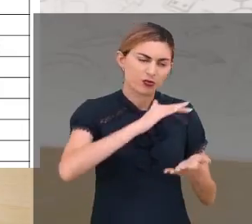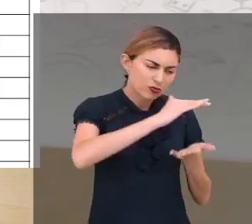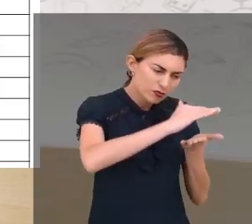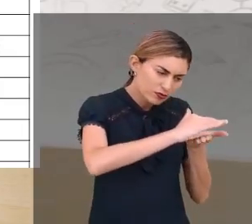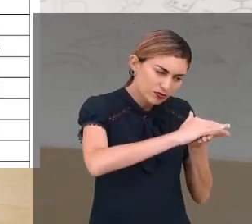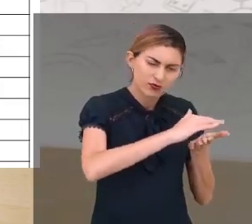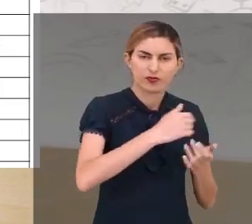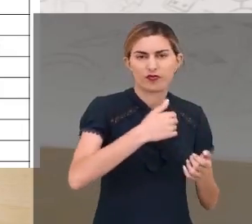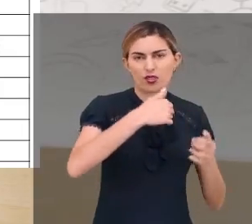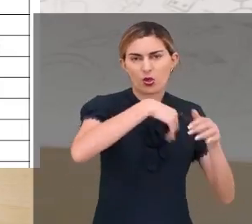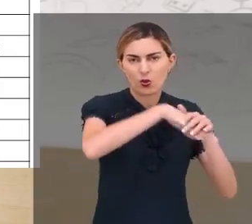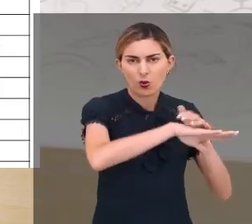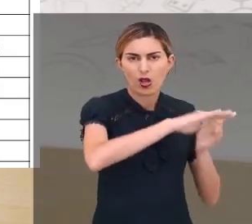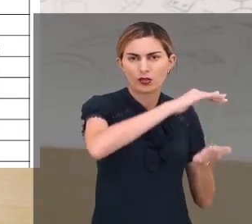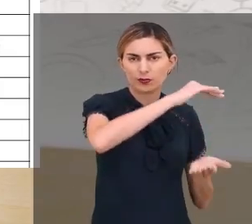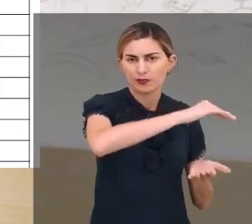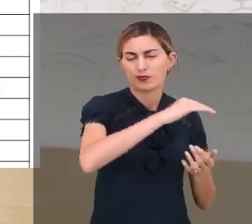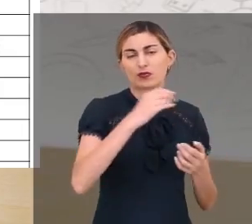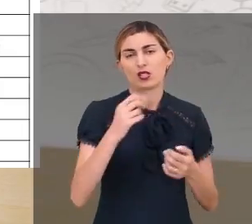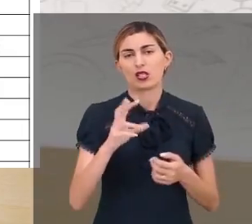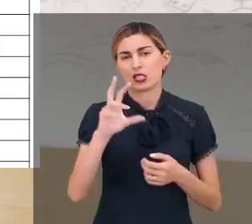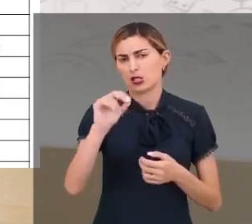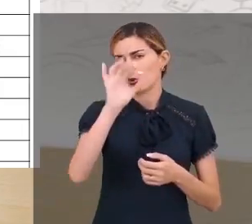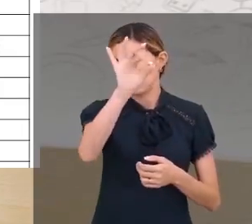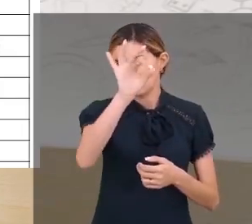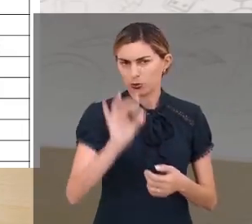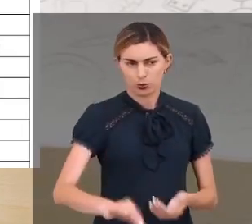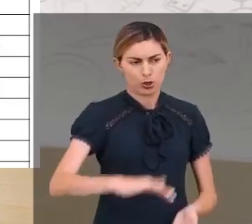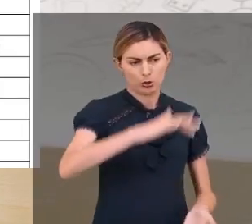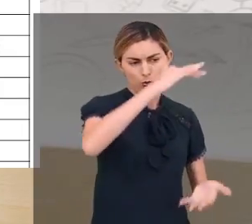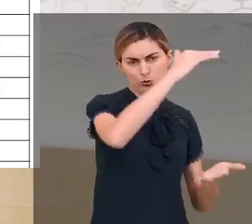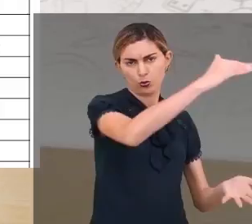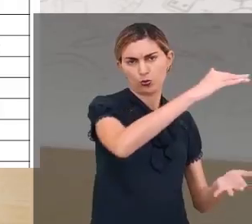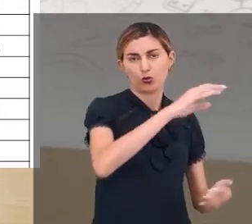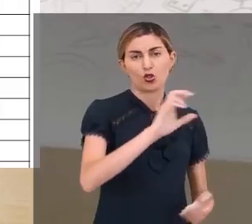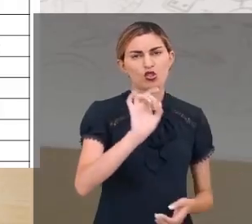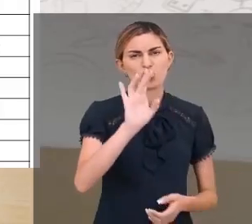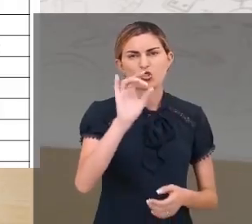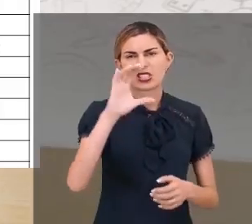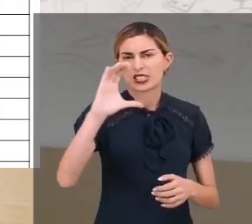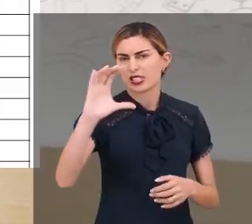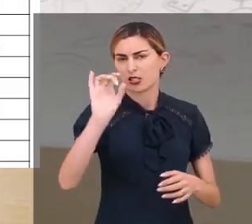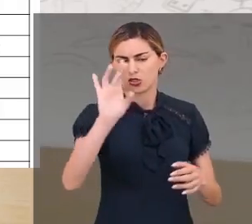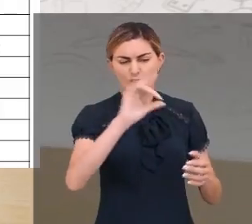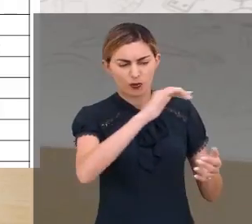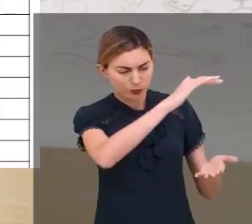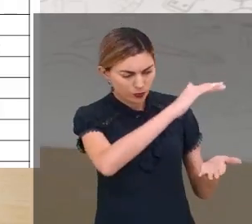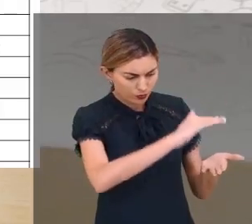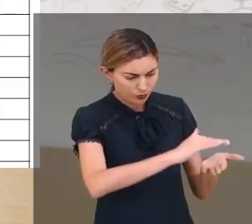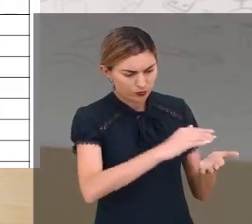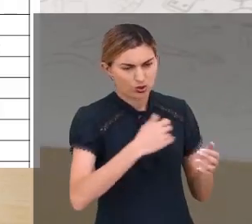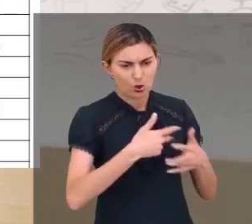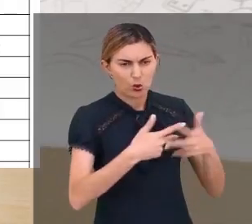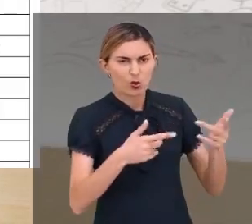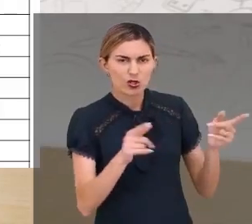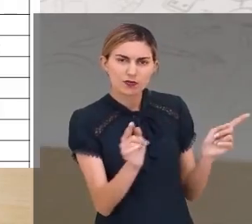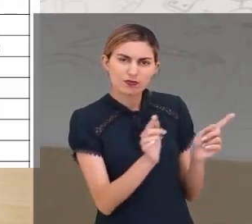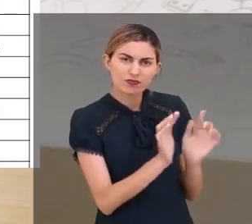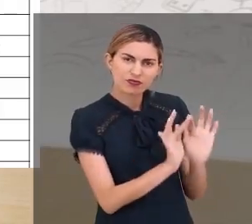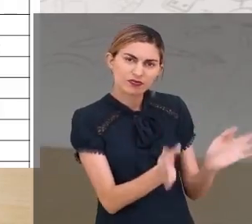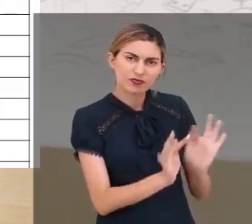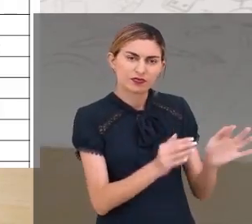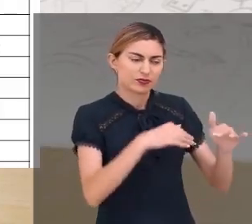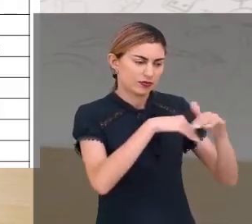itens, demandam 50% dos itens que eu tenho em estoque e apenas 5% de investimento em